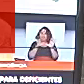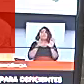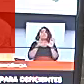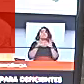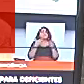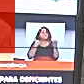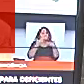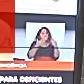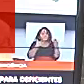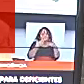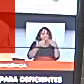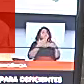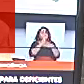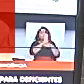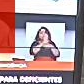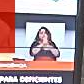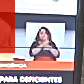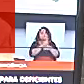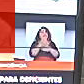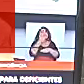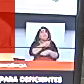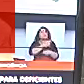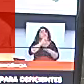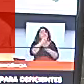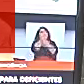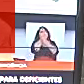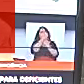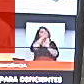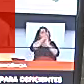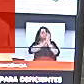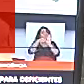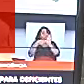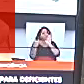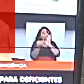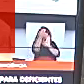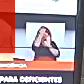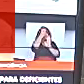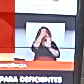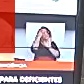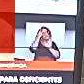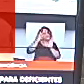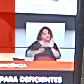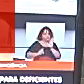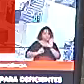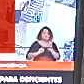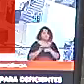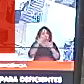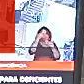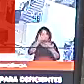dialogar sobre esse assunto e garantir esse direito fundamental da pessoa com deficiência, porque é assim que eles reconhecem. Obrigada.